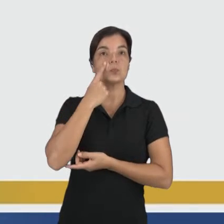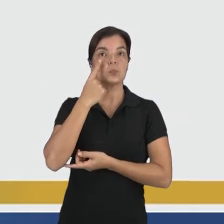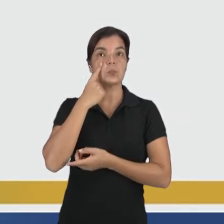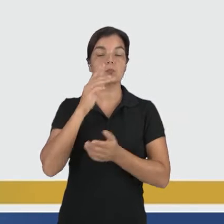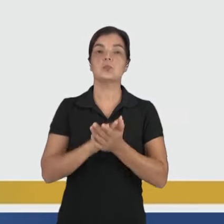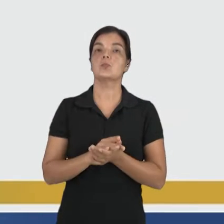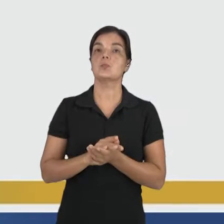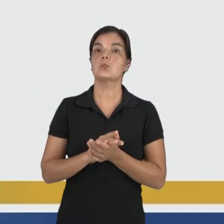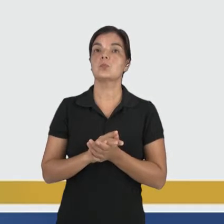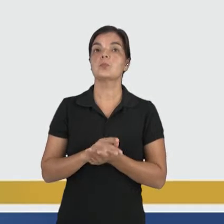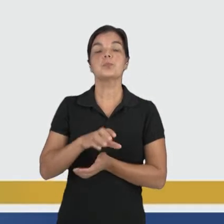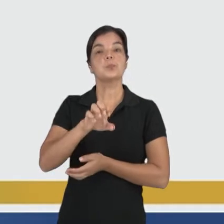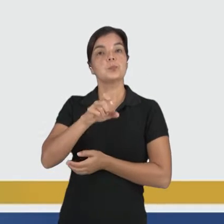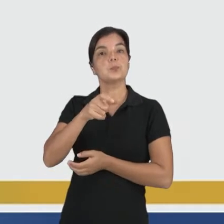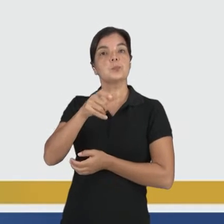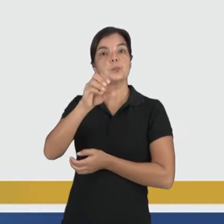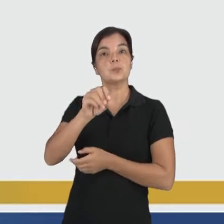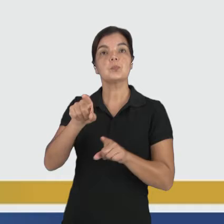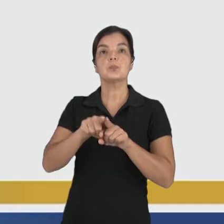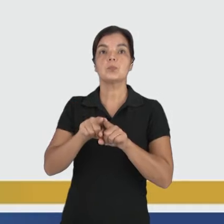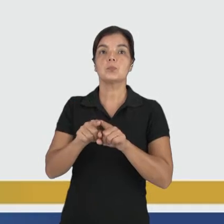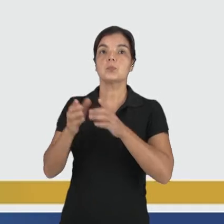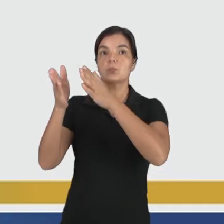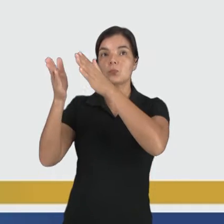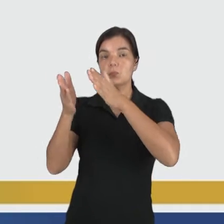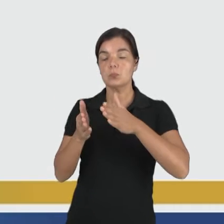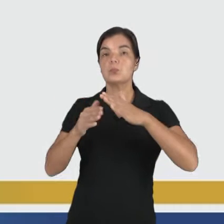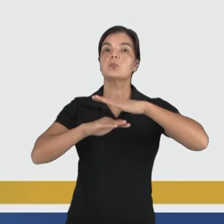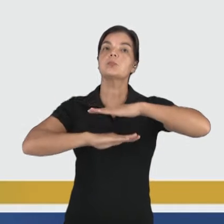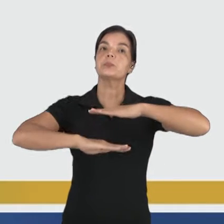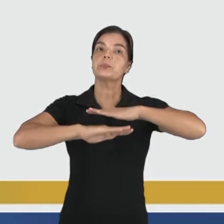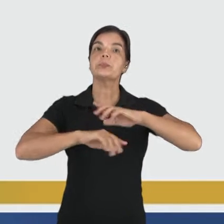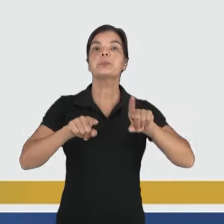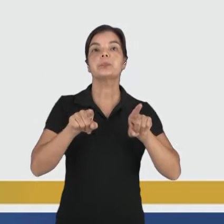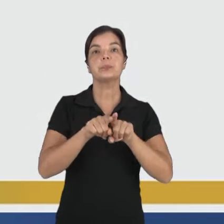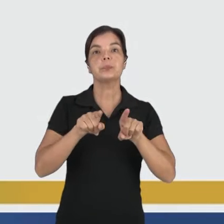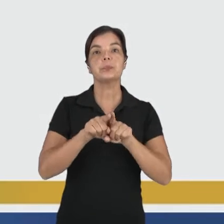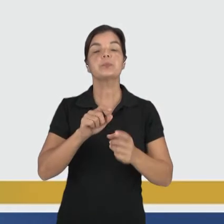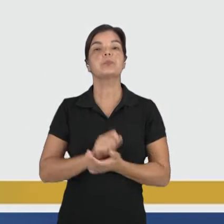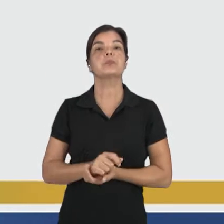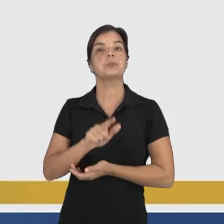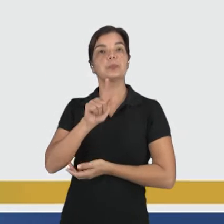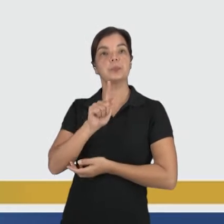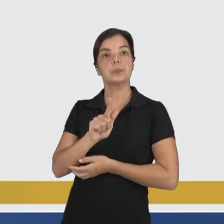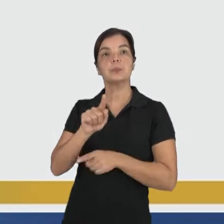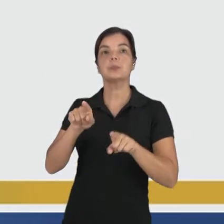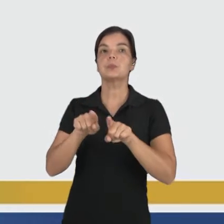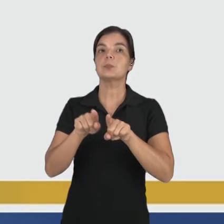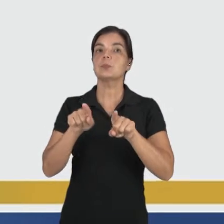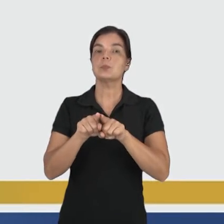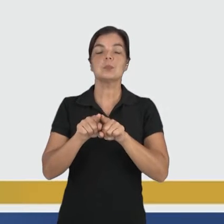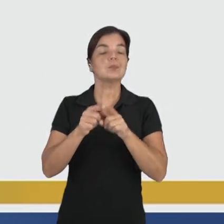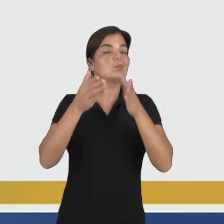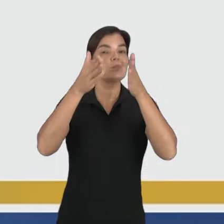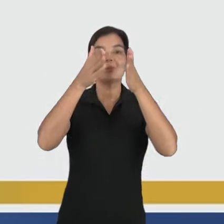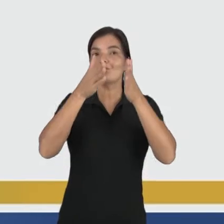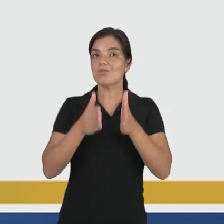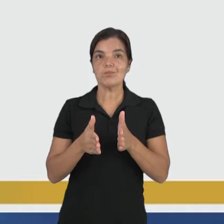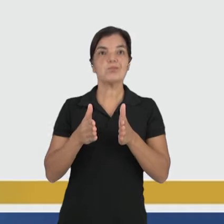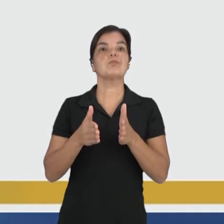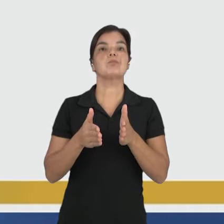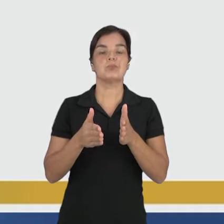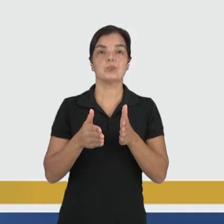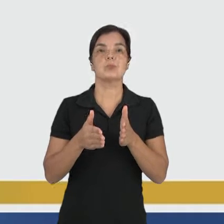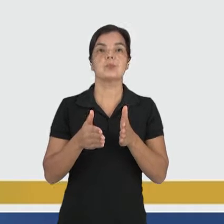cone na imagem não é perpendicular à base. Então, nesse caso, as suas geratrizes elas, não